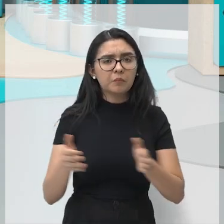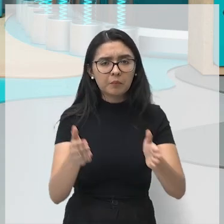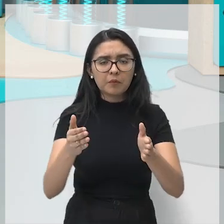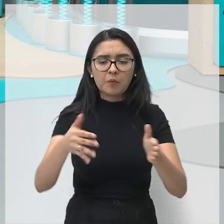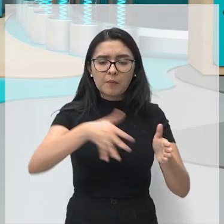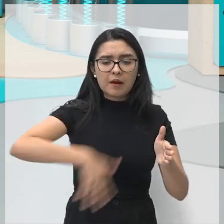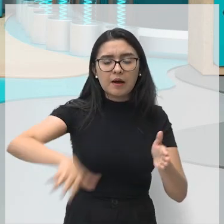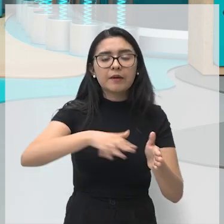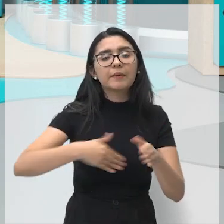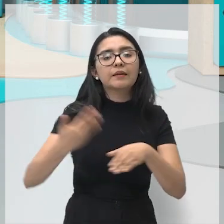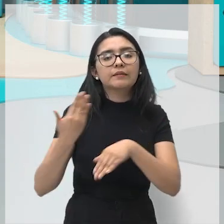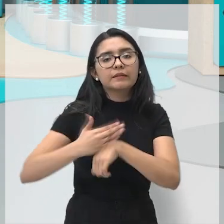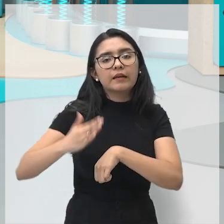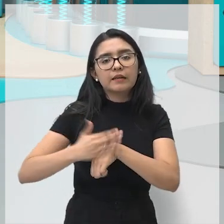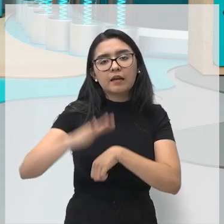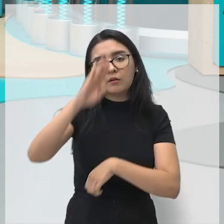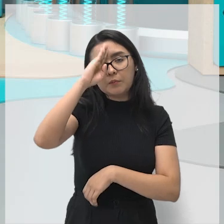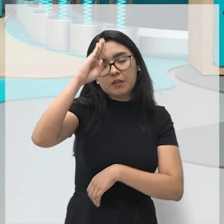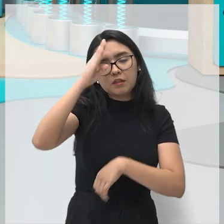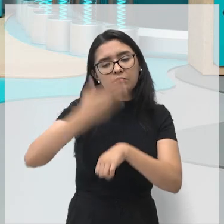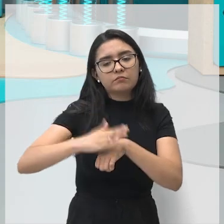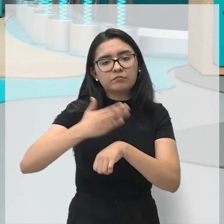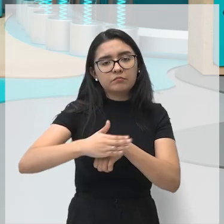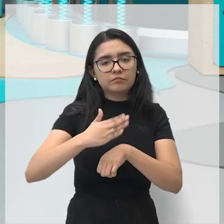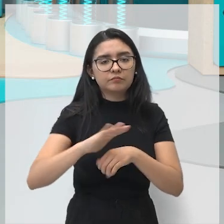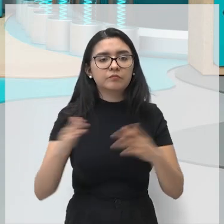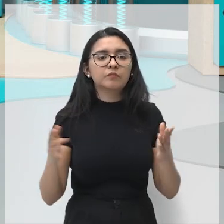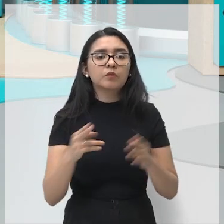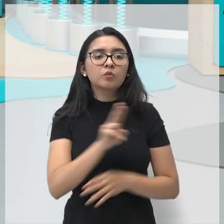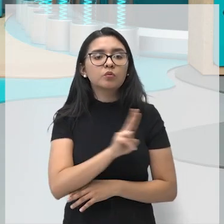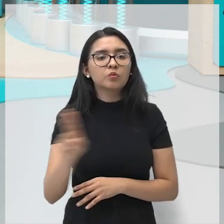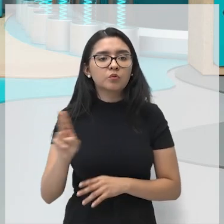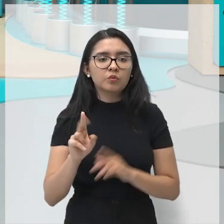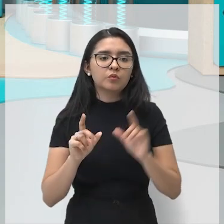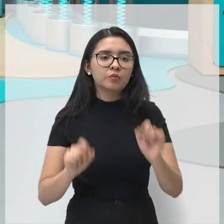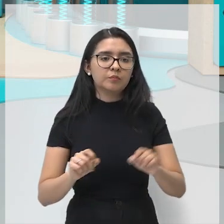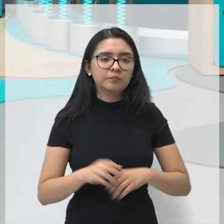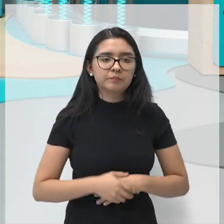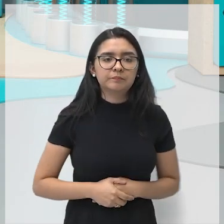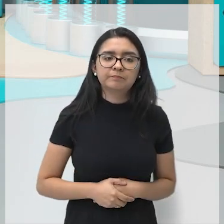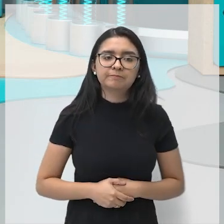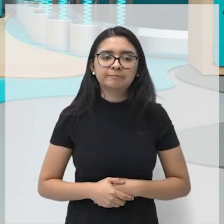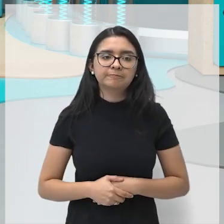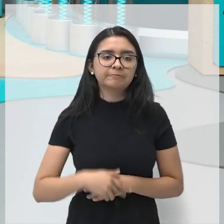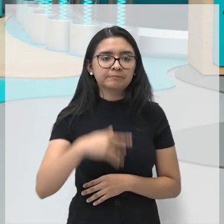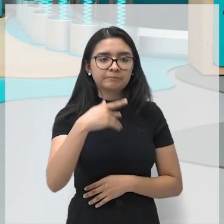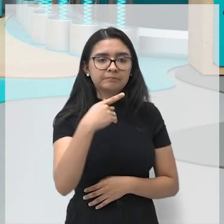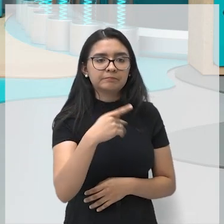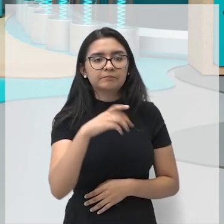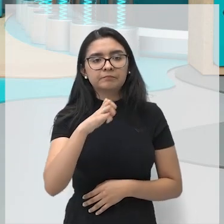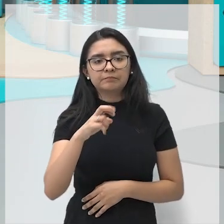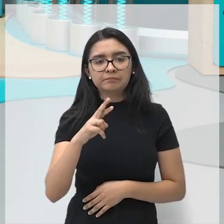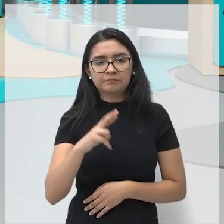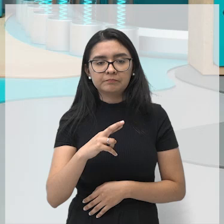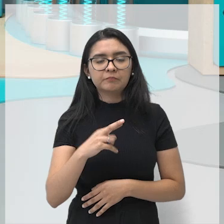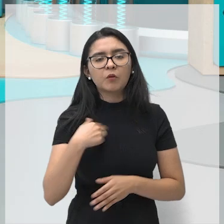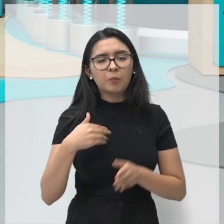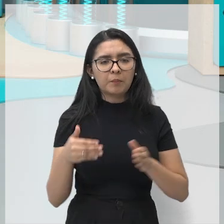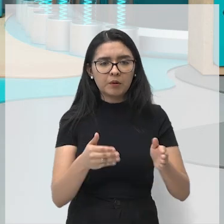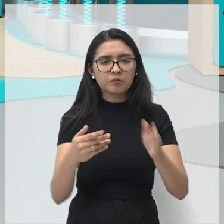treinar militares, né? O qual foi nomeado de parcours militaire, ou o percurso ali dos